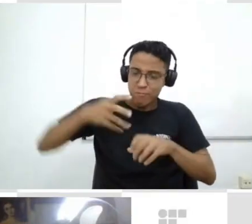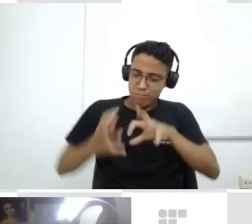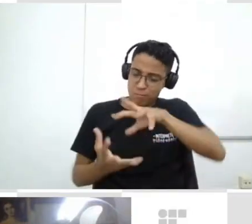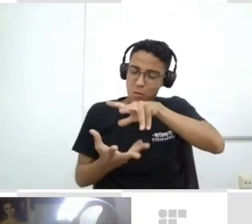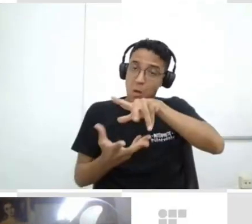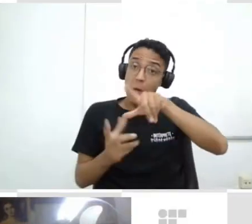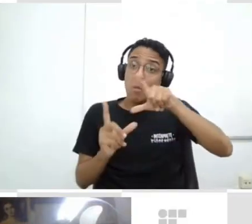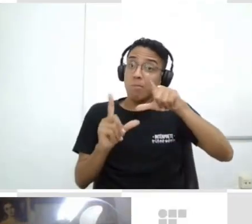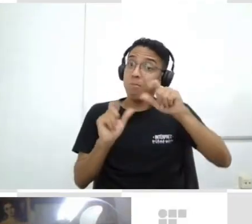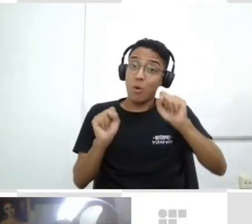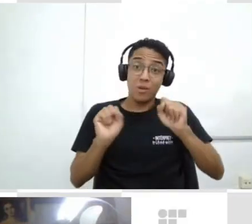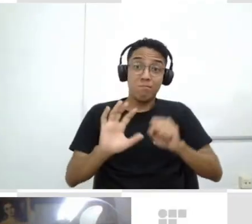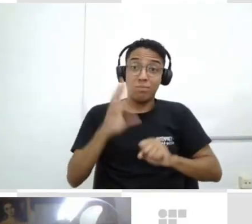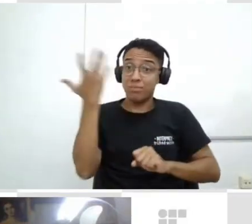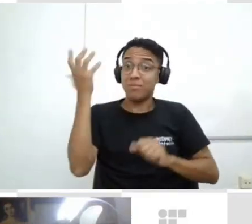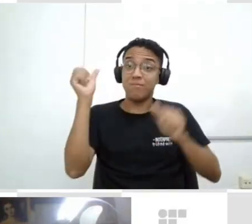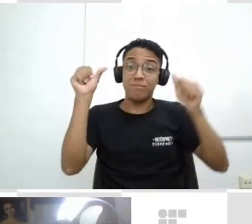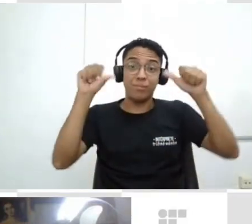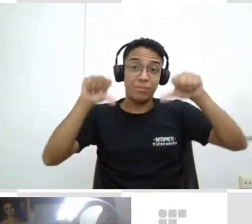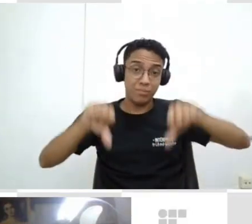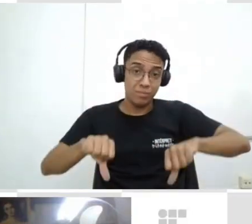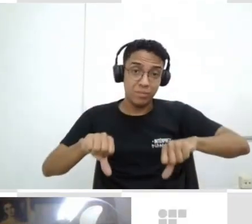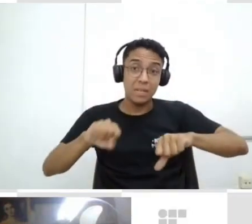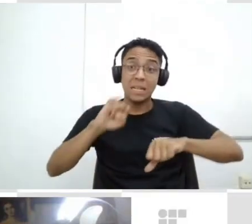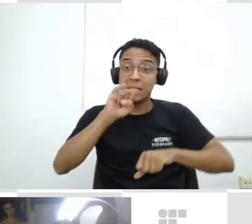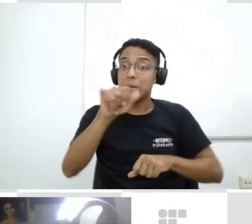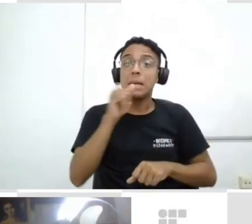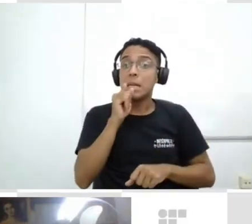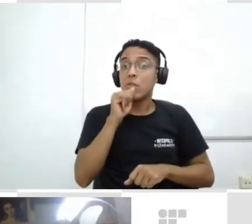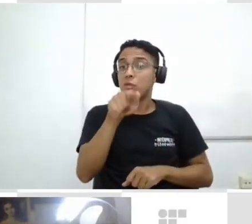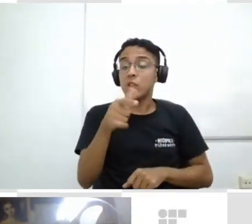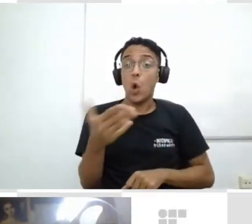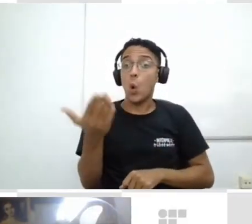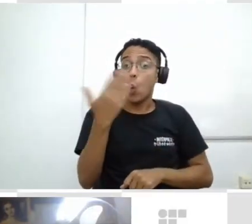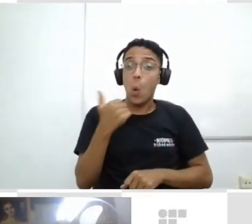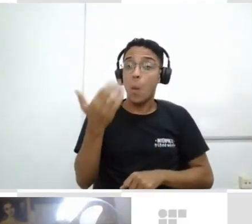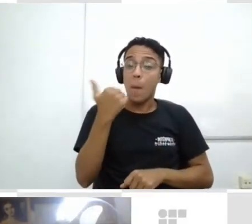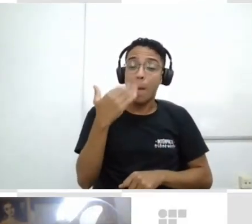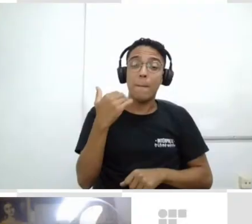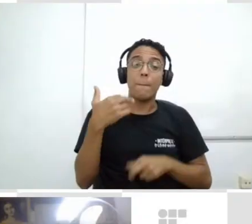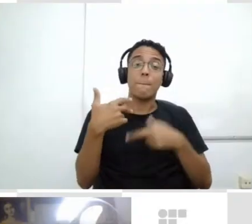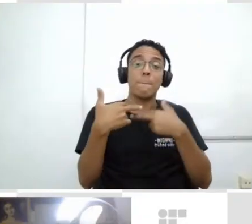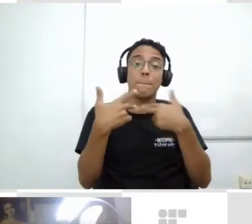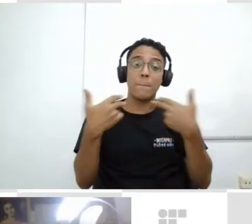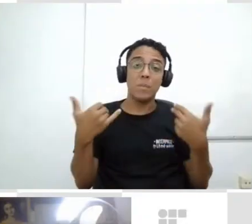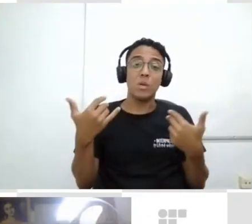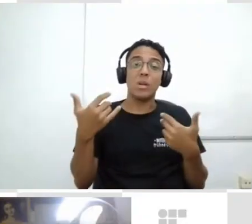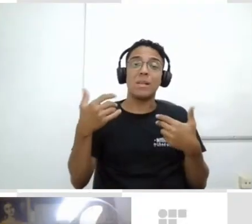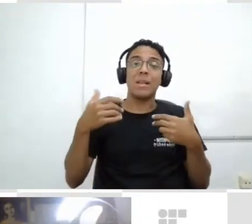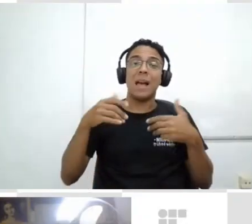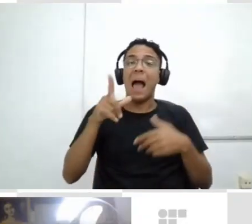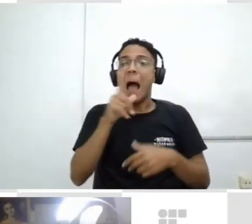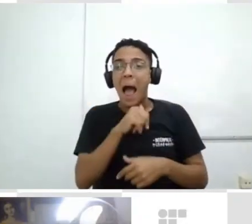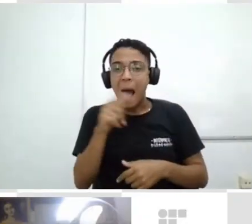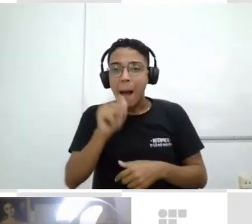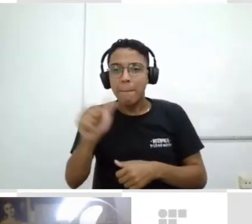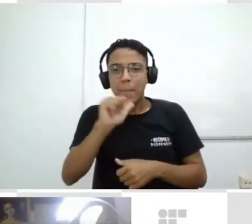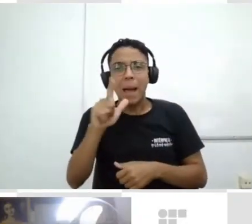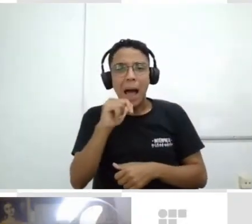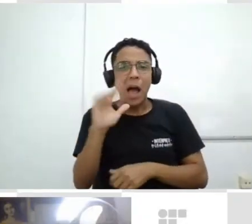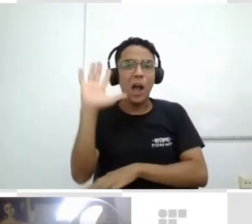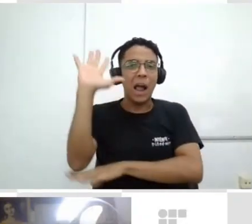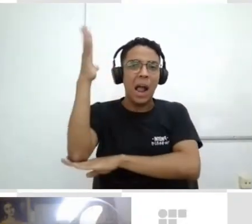você está aumentando o seu consumo de insumos, né, de solos, de água, de